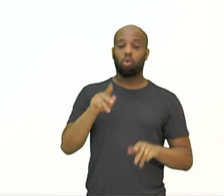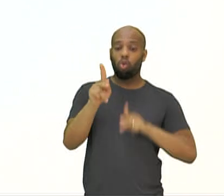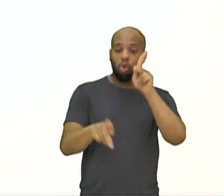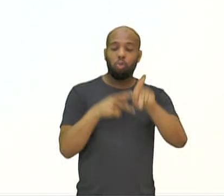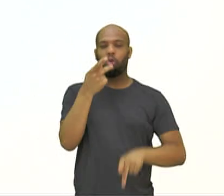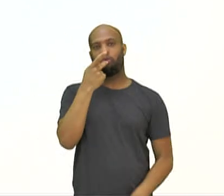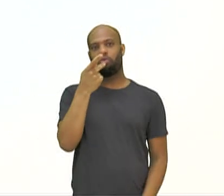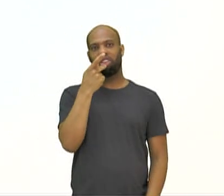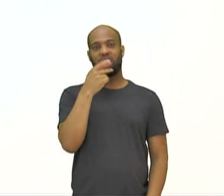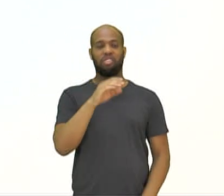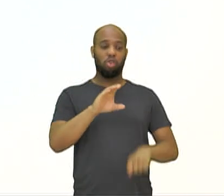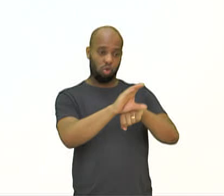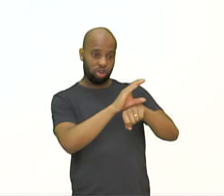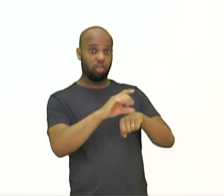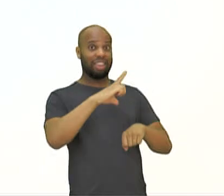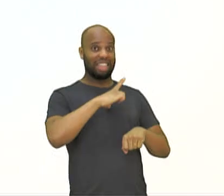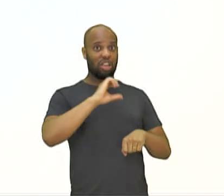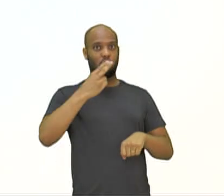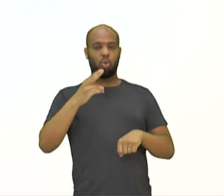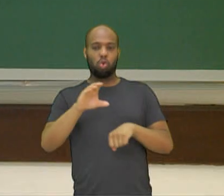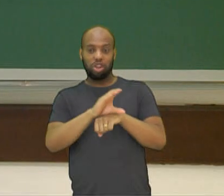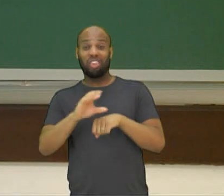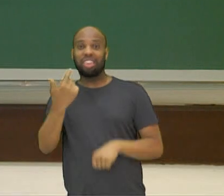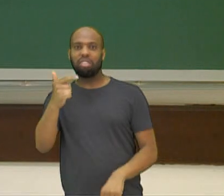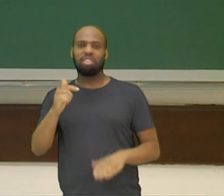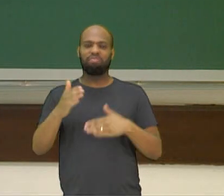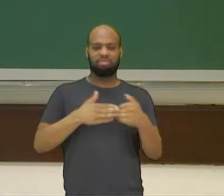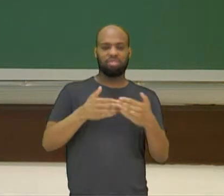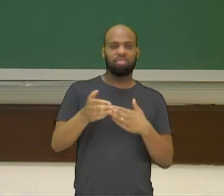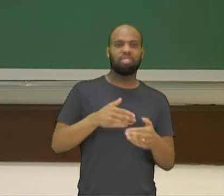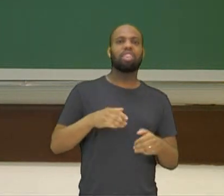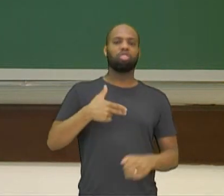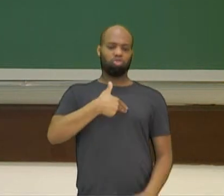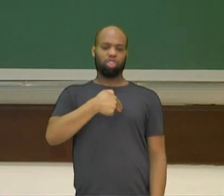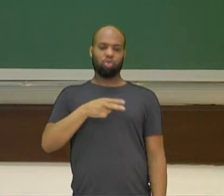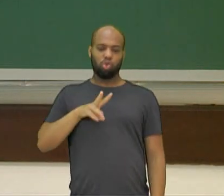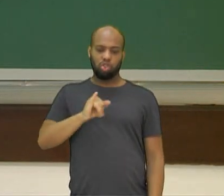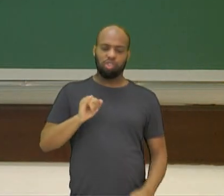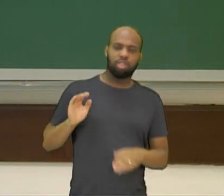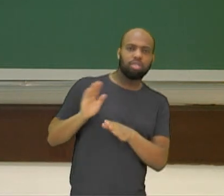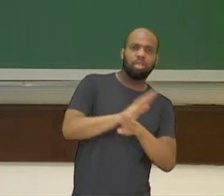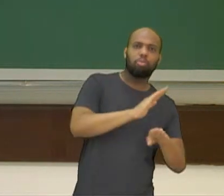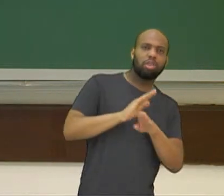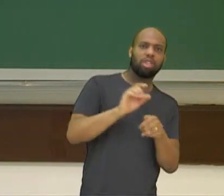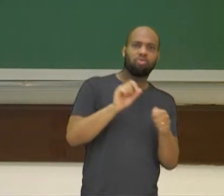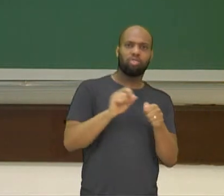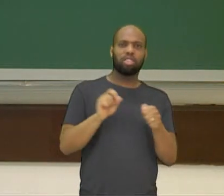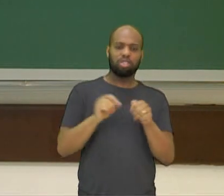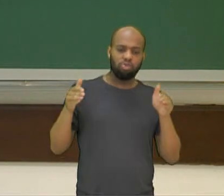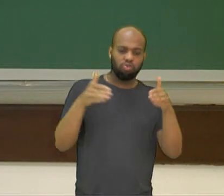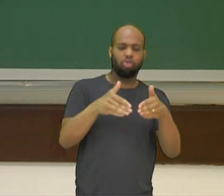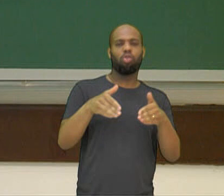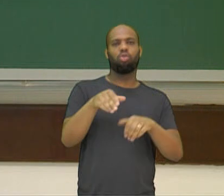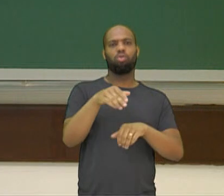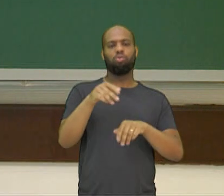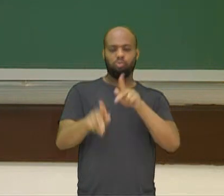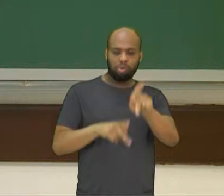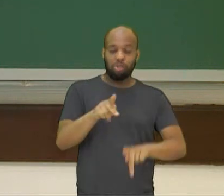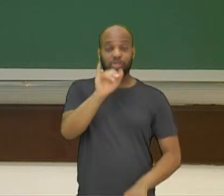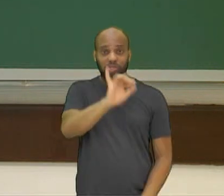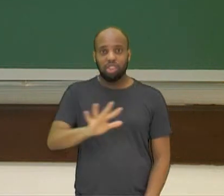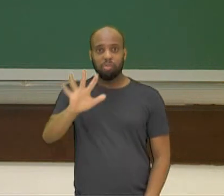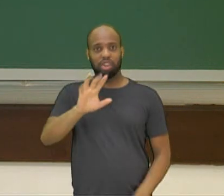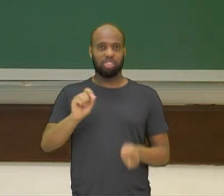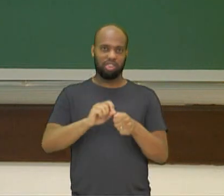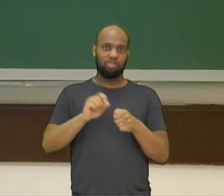dizia que com ou sem Constituinte, Getúlio Vargas iria fazer pelo povo, pelo trabalhador. E essa imagem que ele construiu